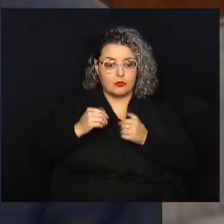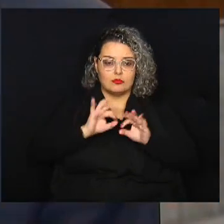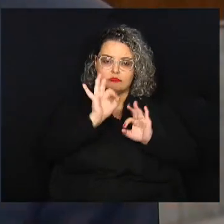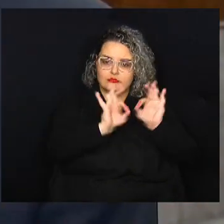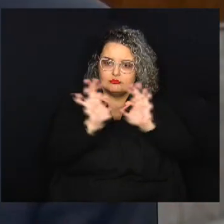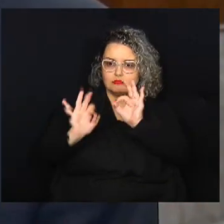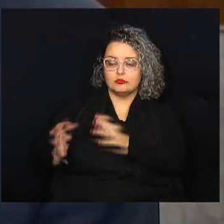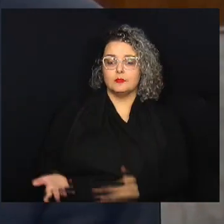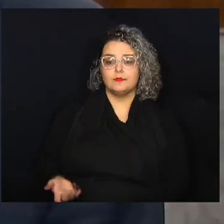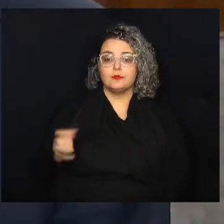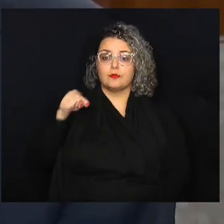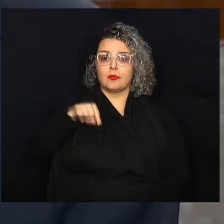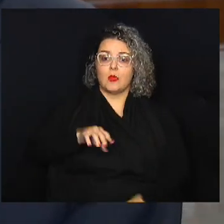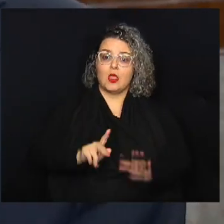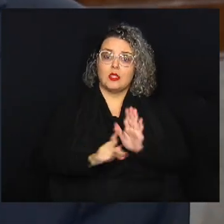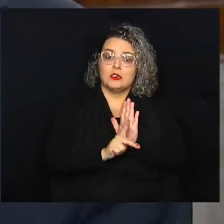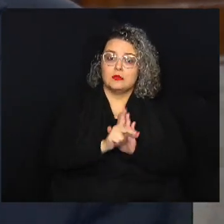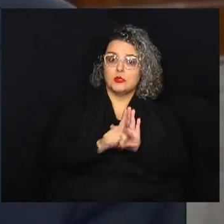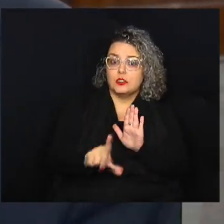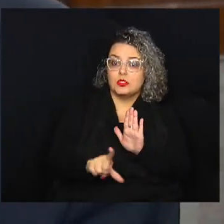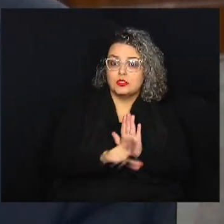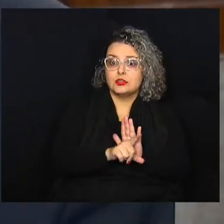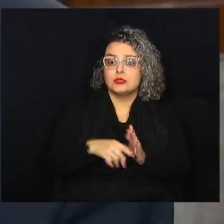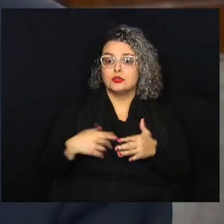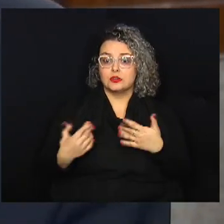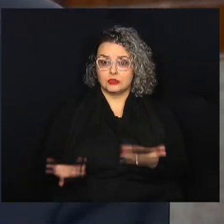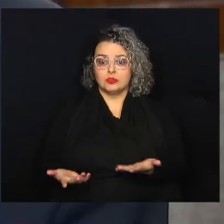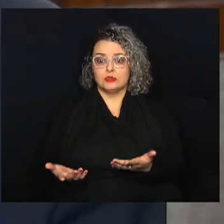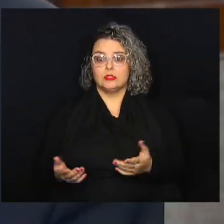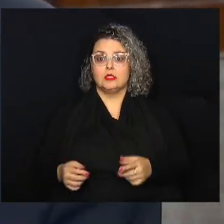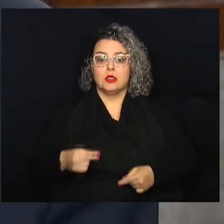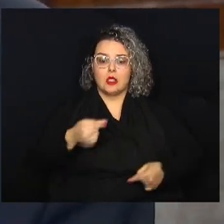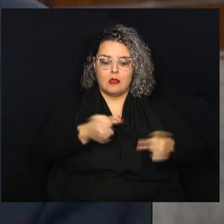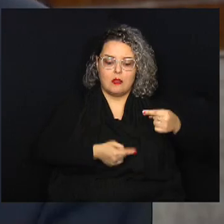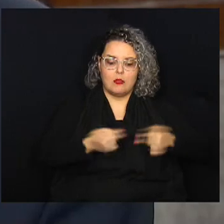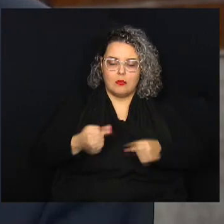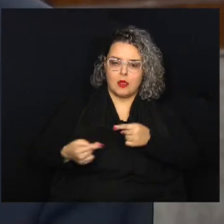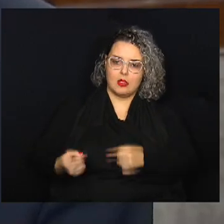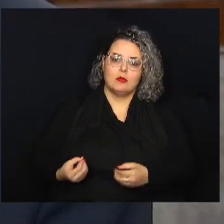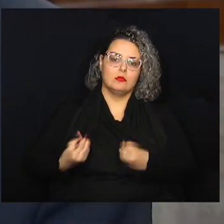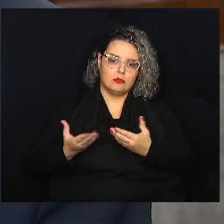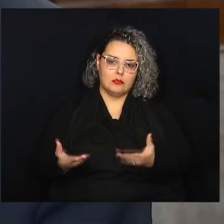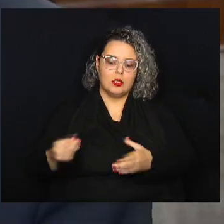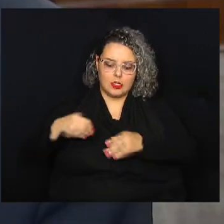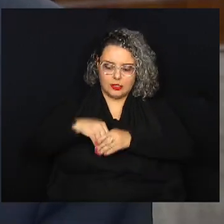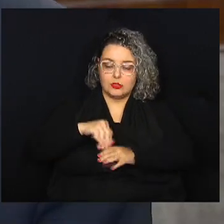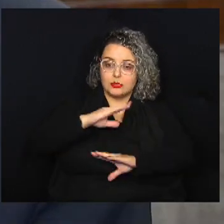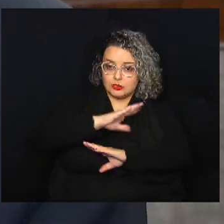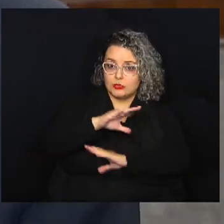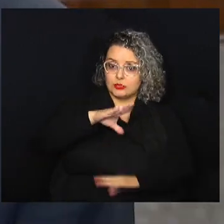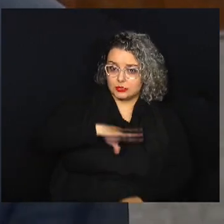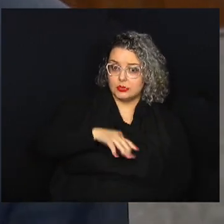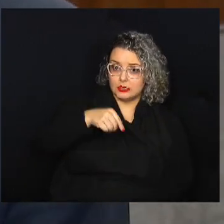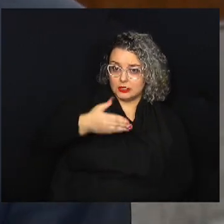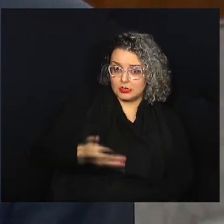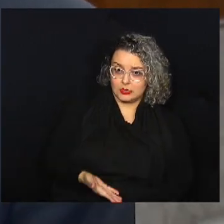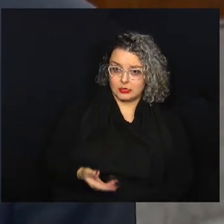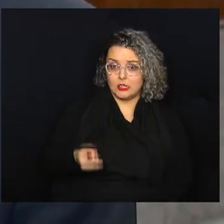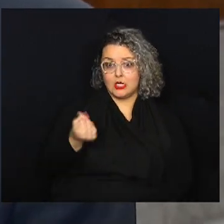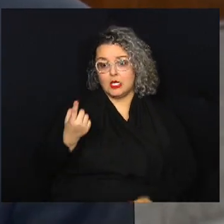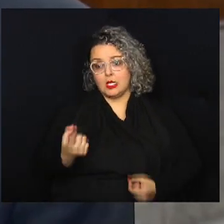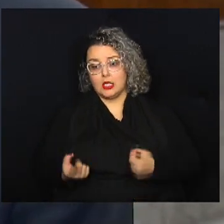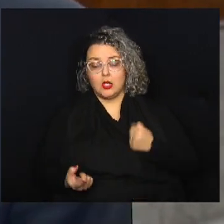decoração. Esse projeto de lei, ele veio devido à polêmica que trouxeram a essa Casa de Leis aqui.